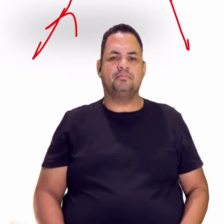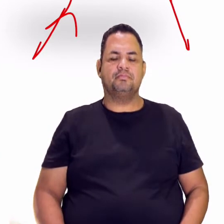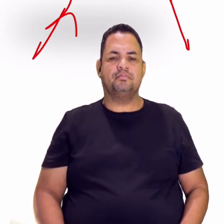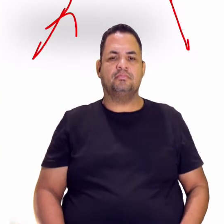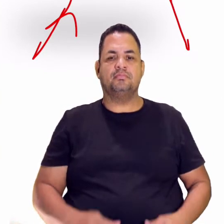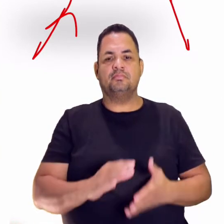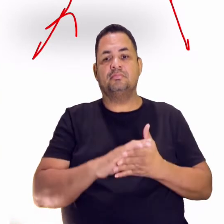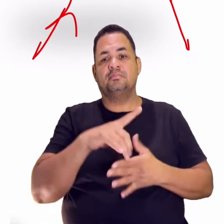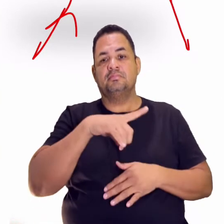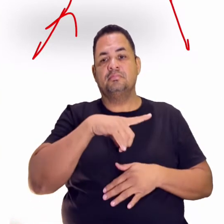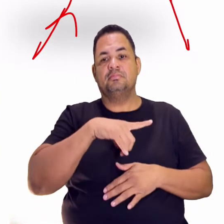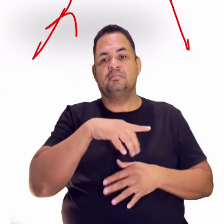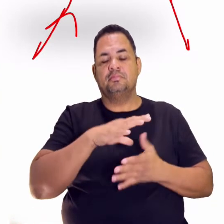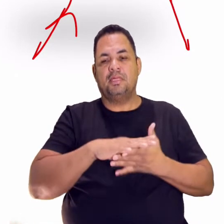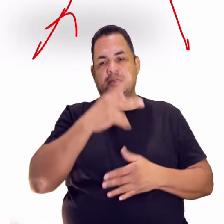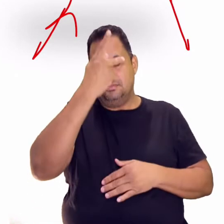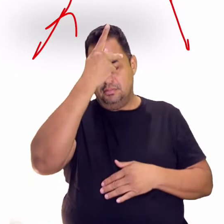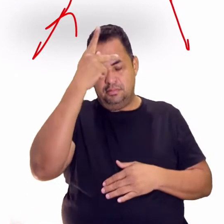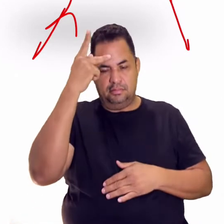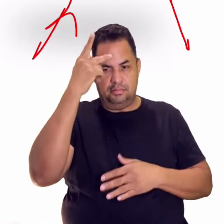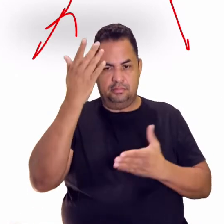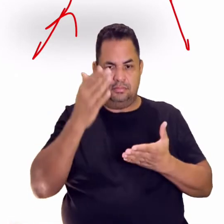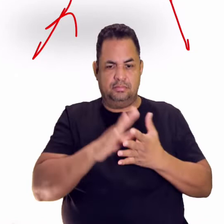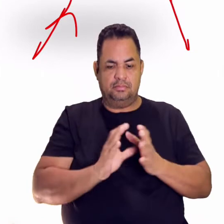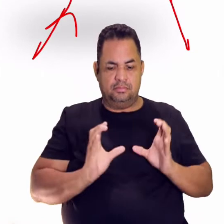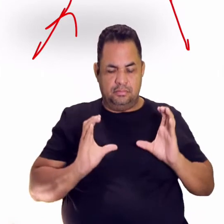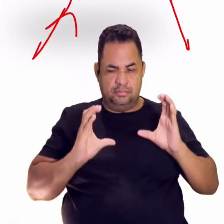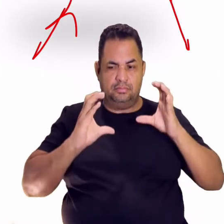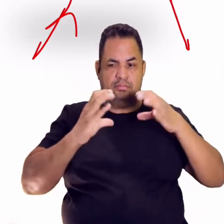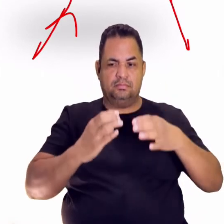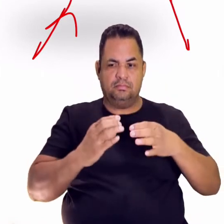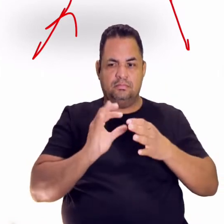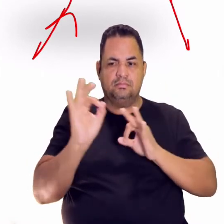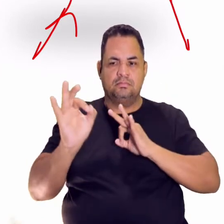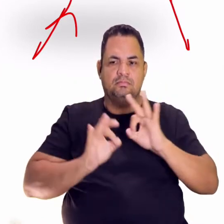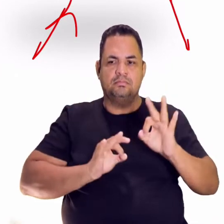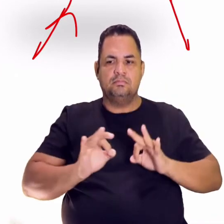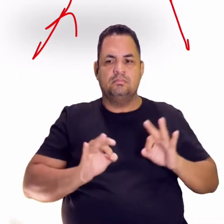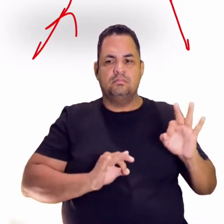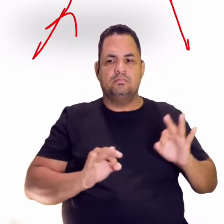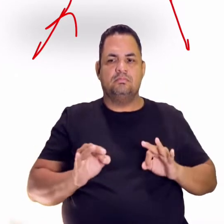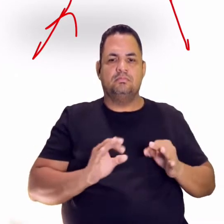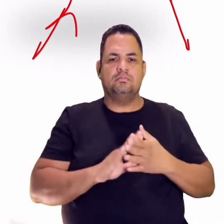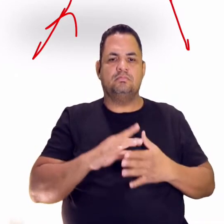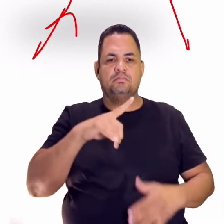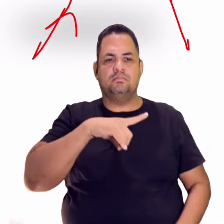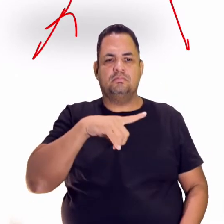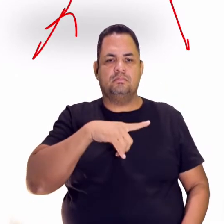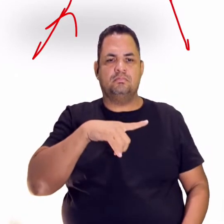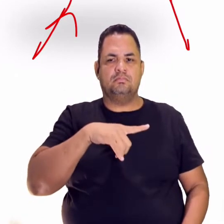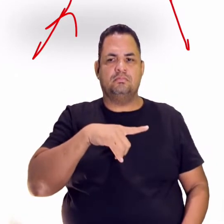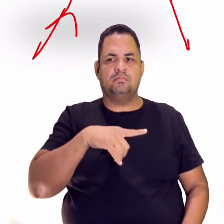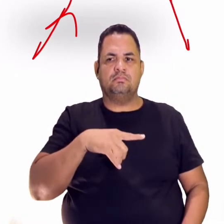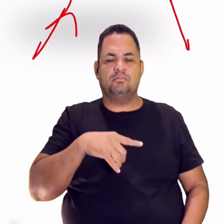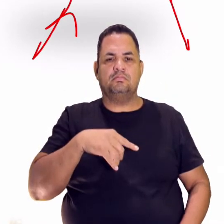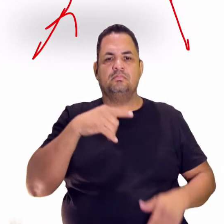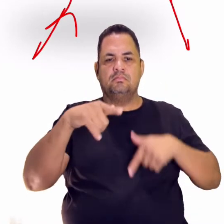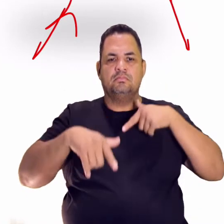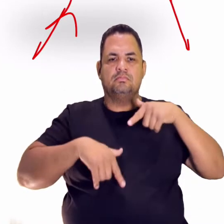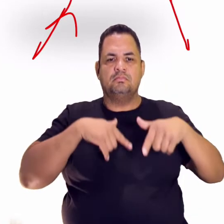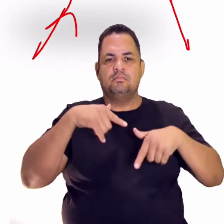propositais, existem também pessoas, grupos organizados que têm